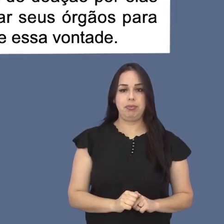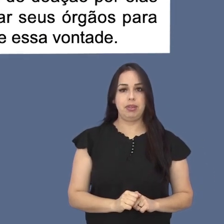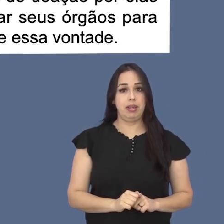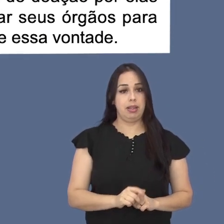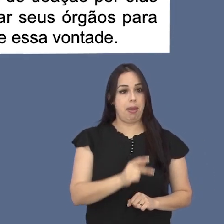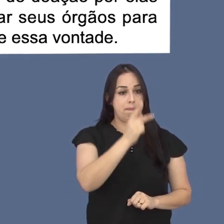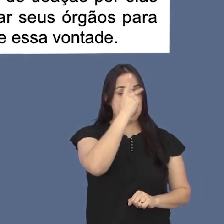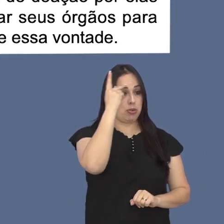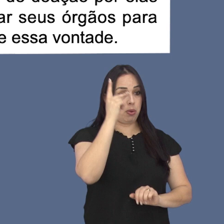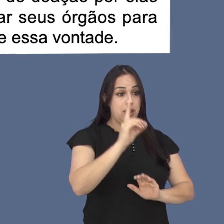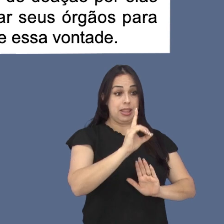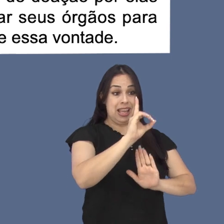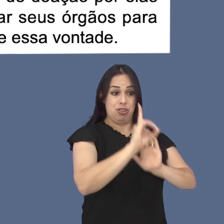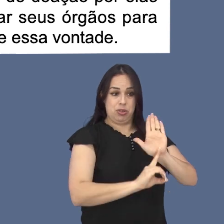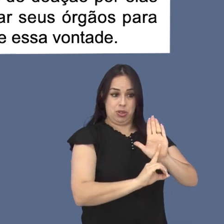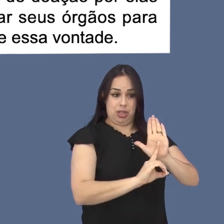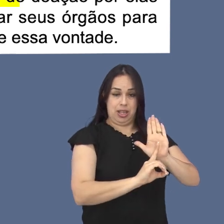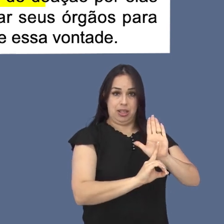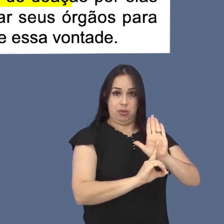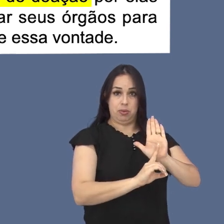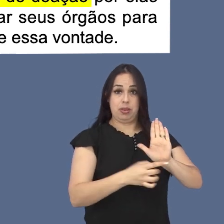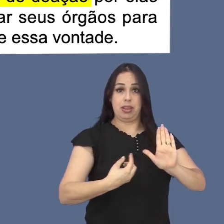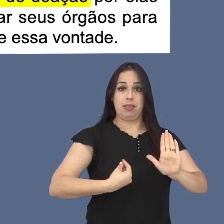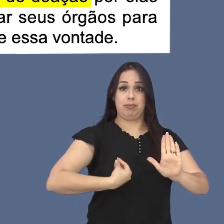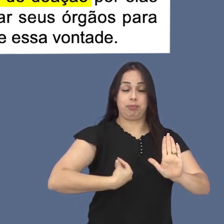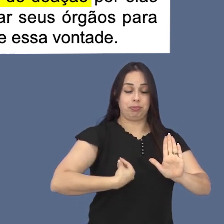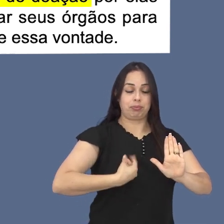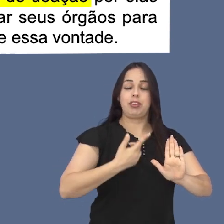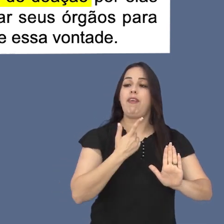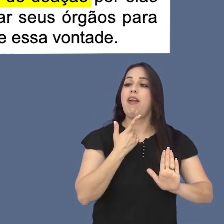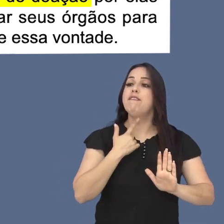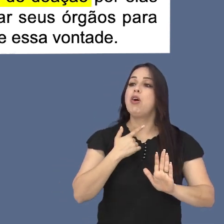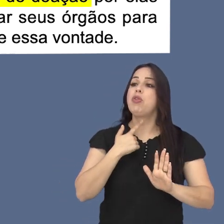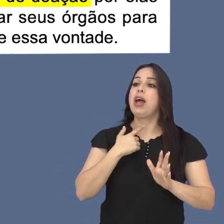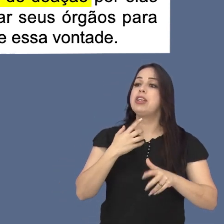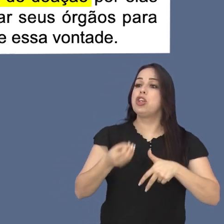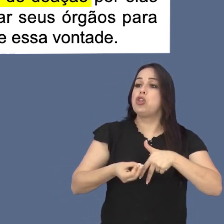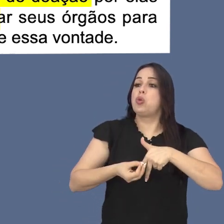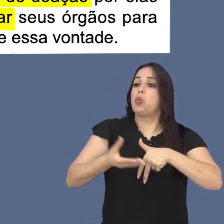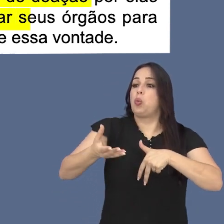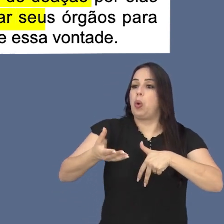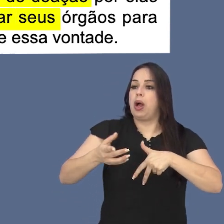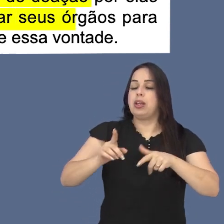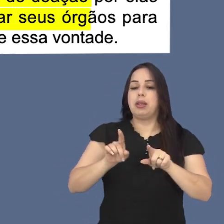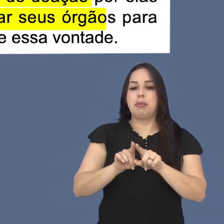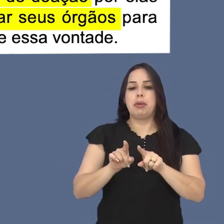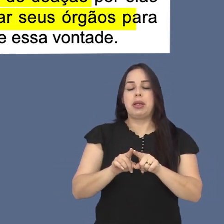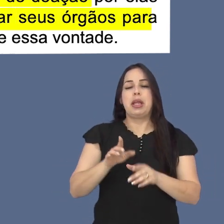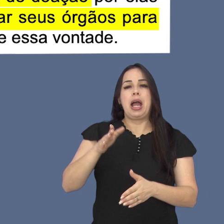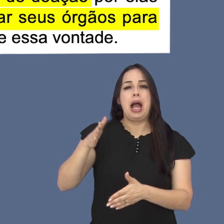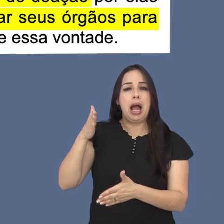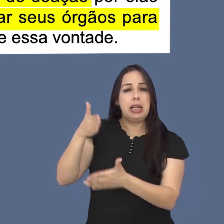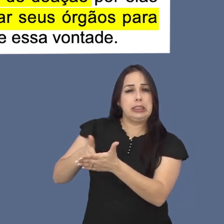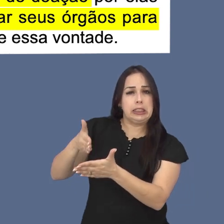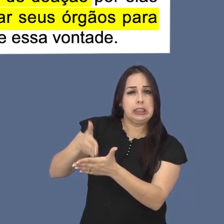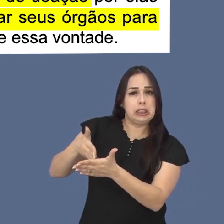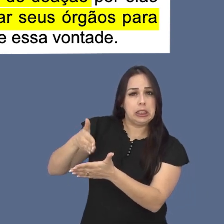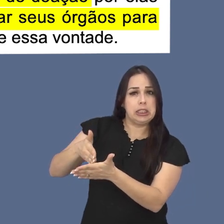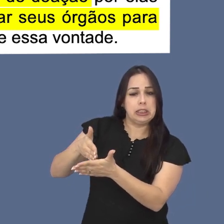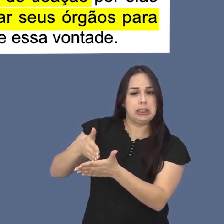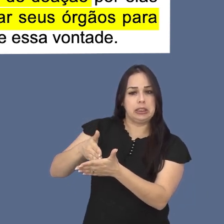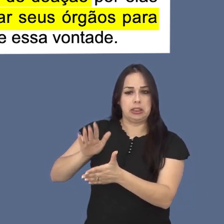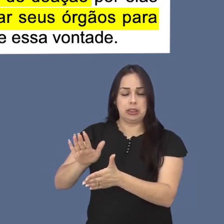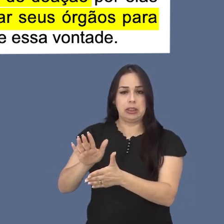dando o direito de que cada pessoa formalize ainda em vida a sua vontade de se tornar um doador já que um dos maiores